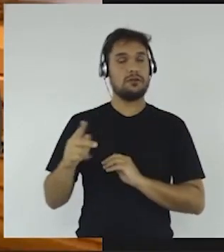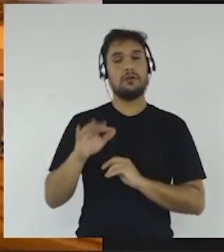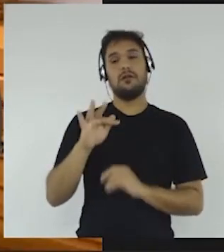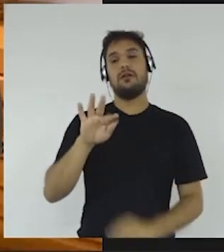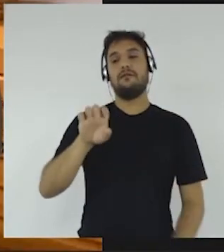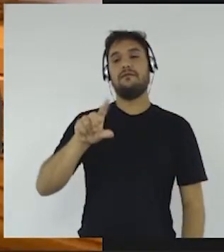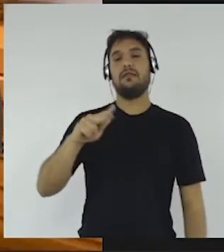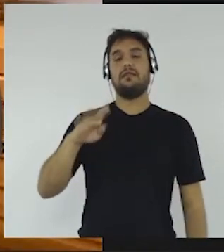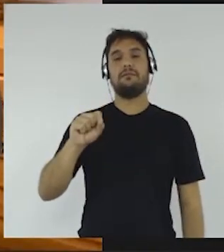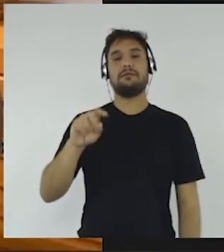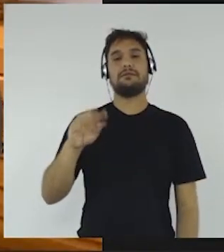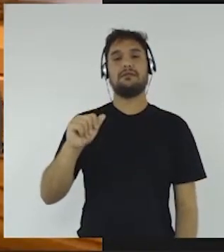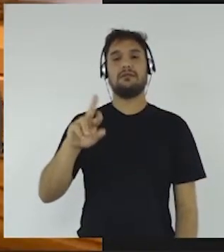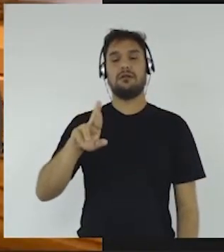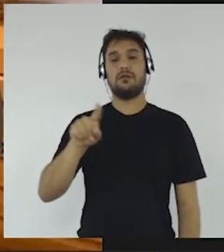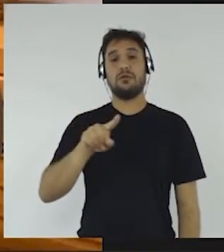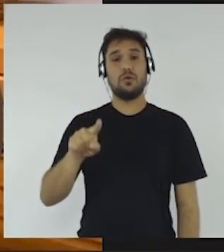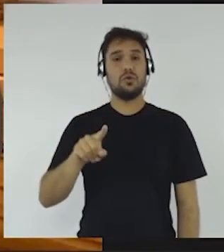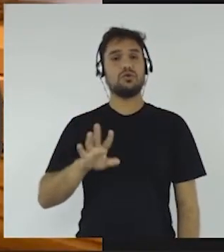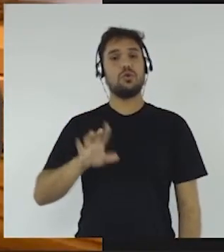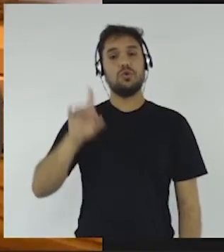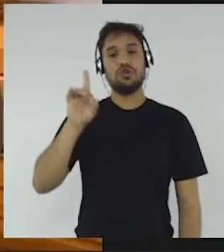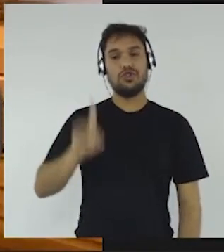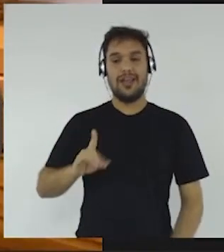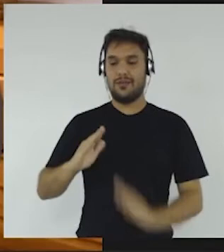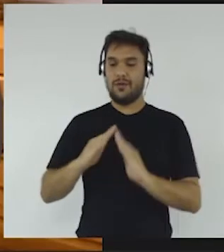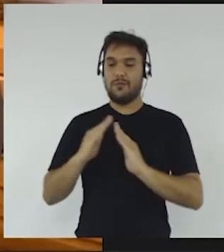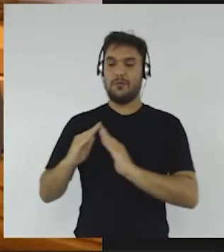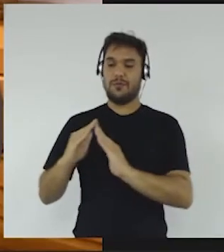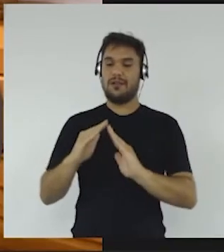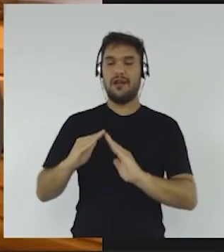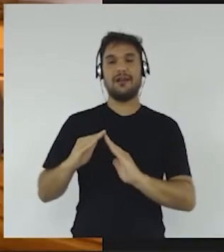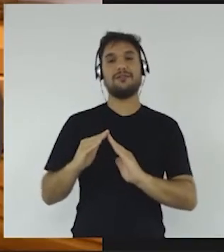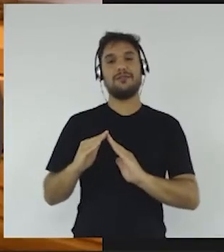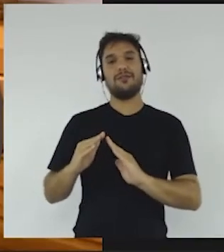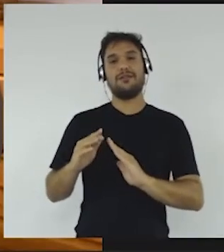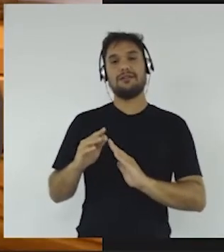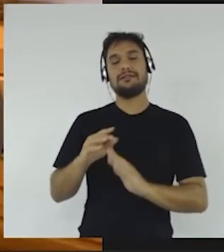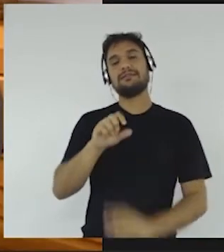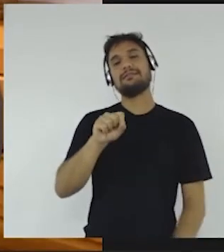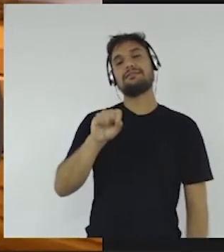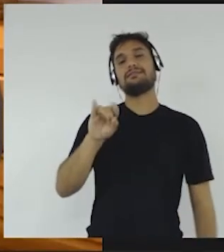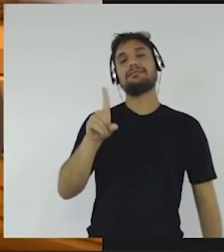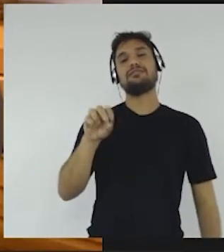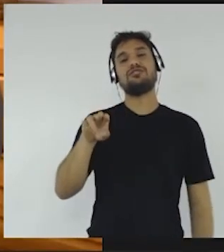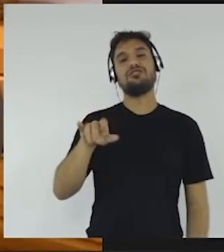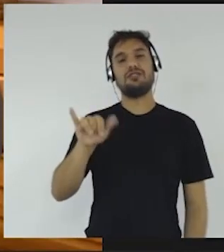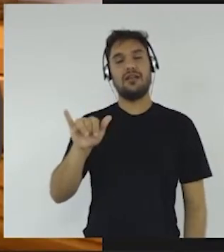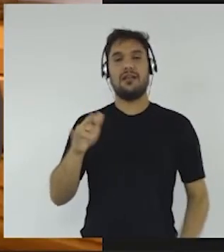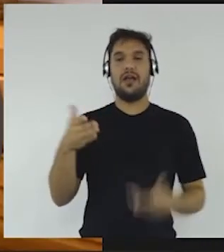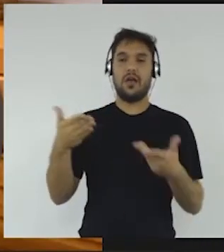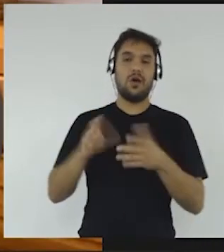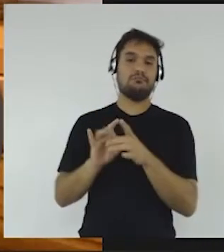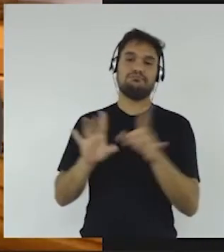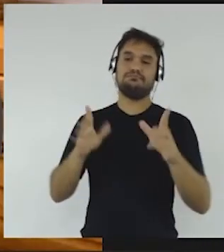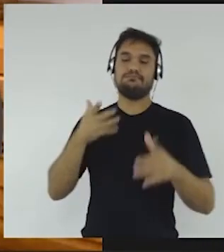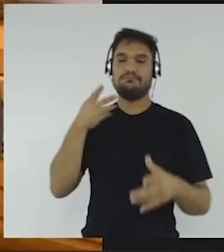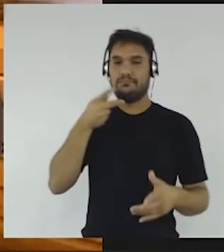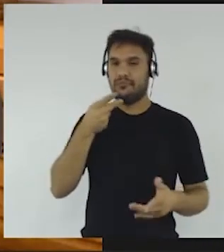Felipe Santa Cruz, o direito imobiliário e a advocacia imobiliária. Doutor Sidney, passamos a palavra para o